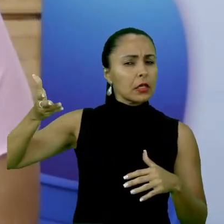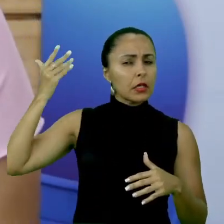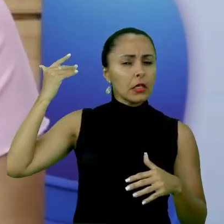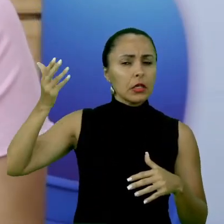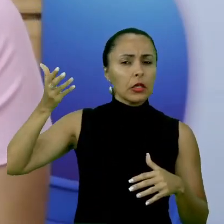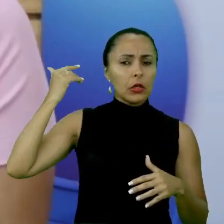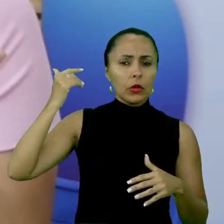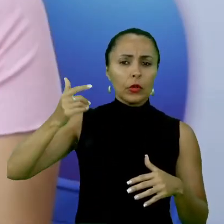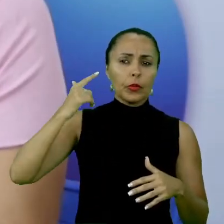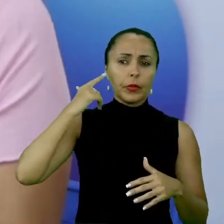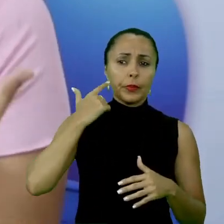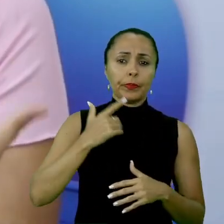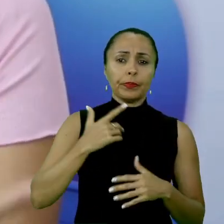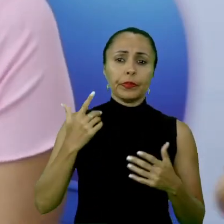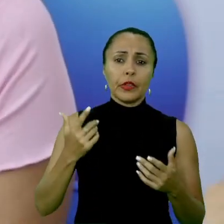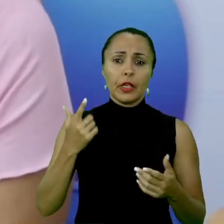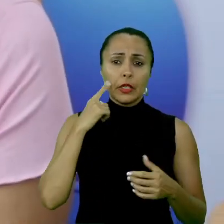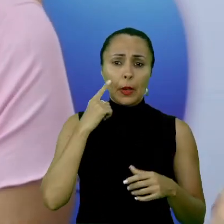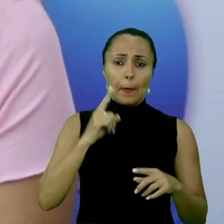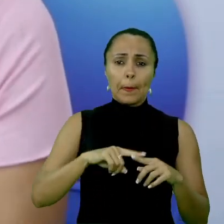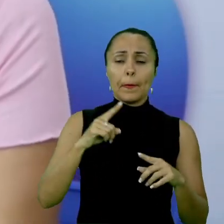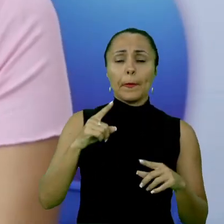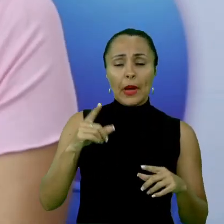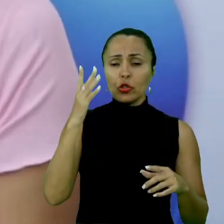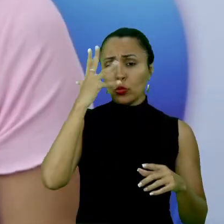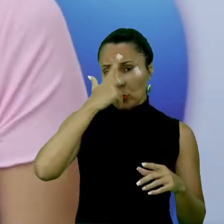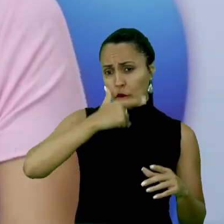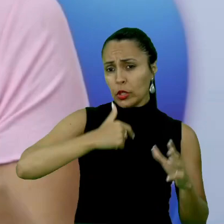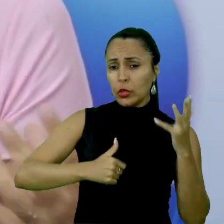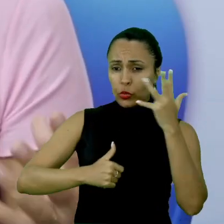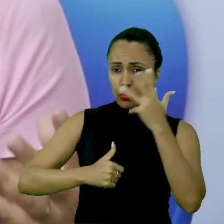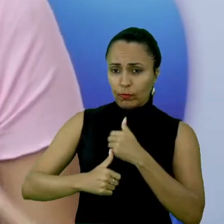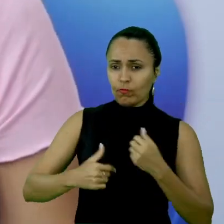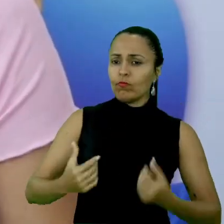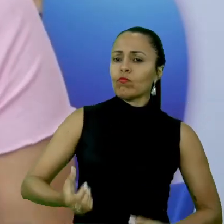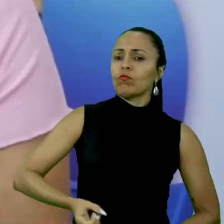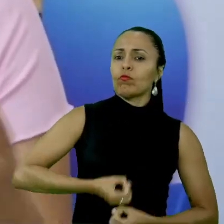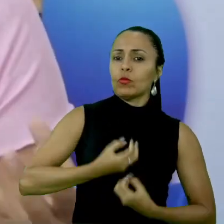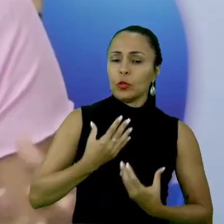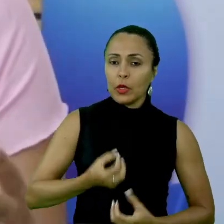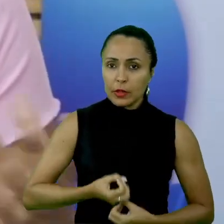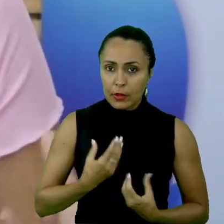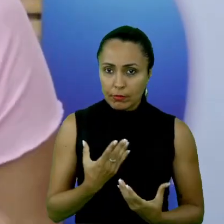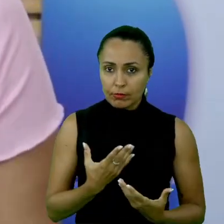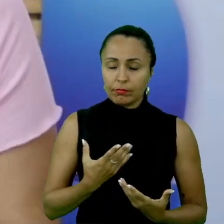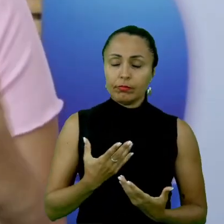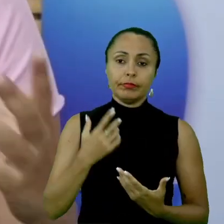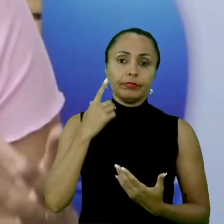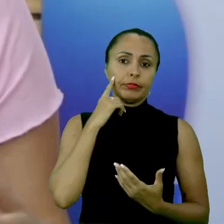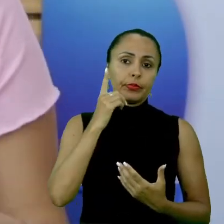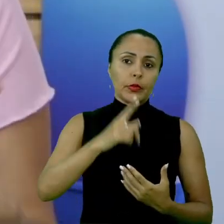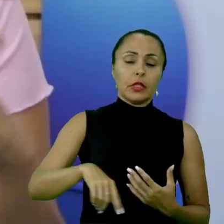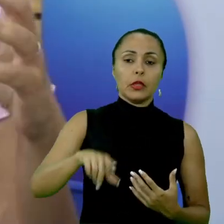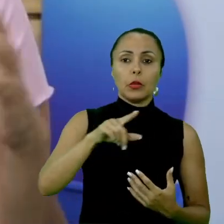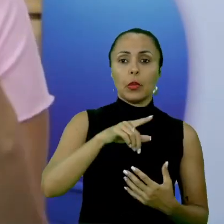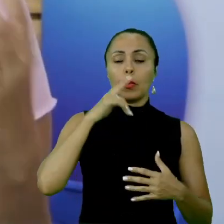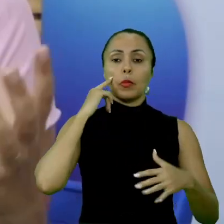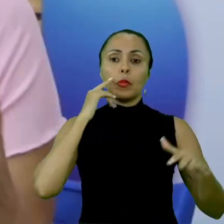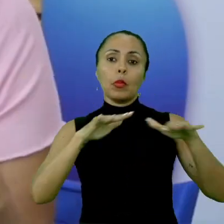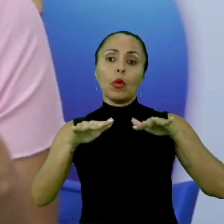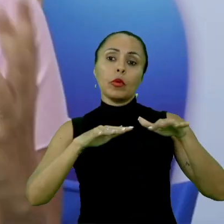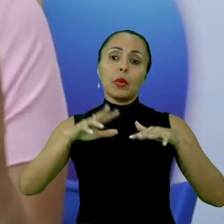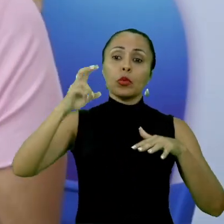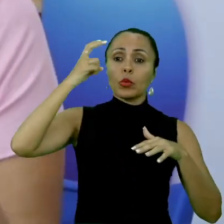direitos autorais, é que fica mais bonito ainda essa inspiração e você dizendo, esse artista aqui, esse movimento cultural é